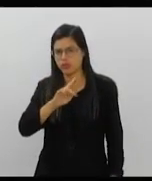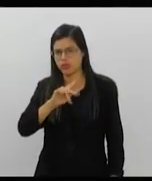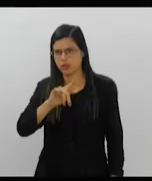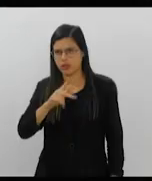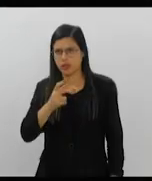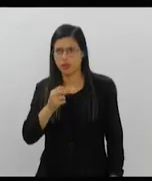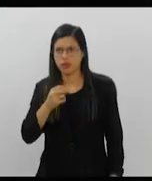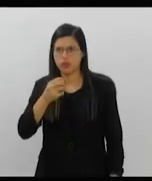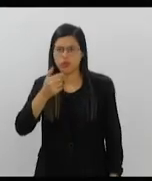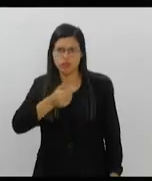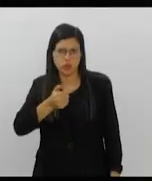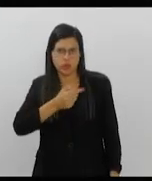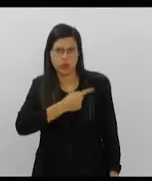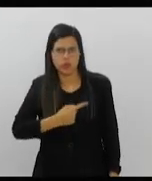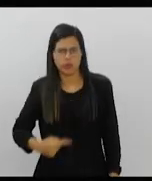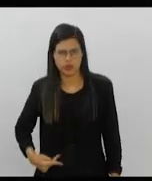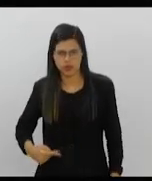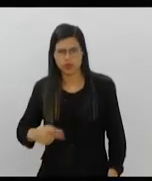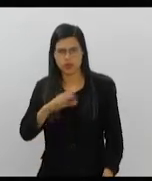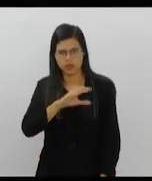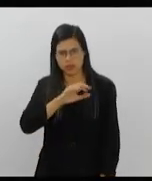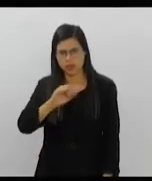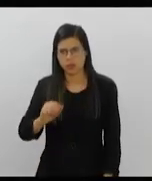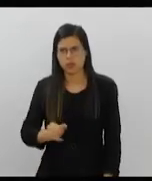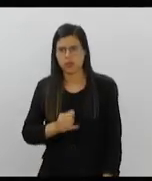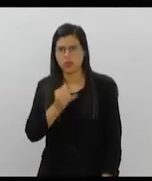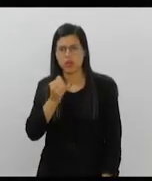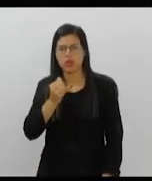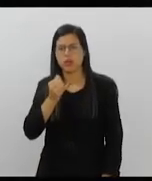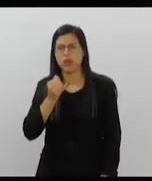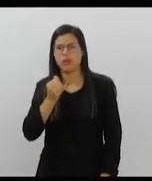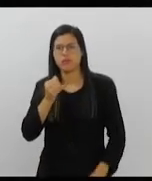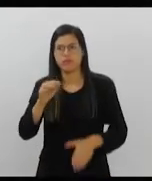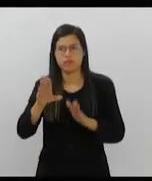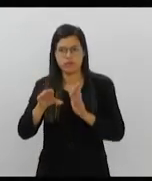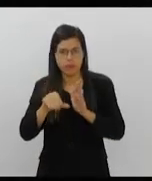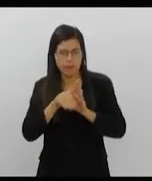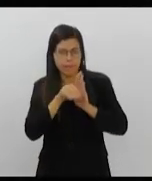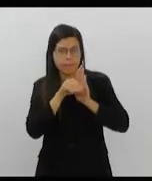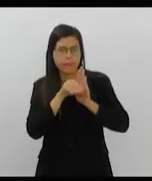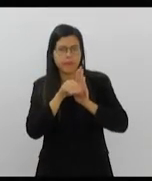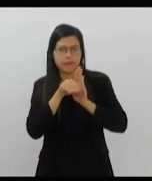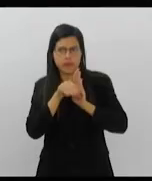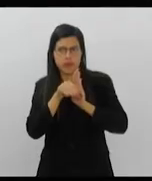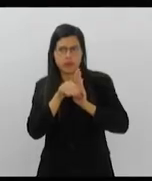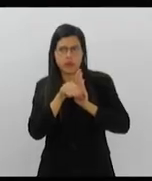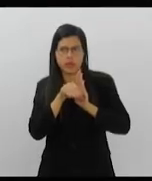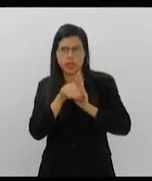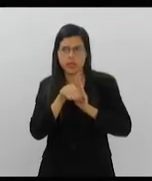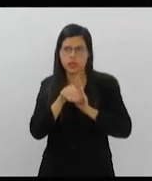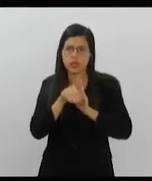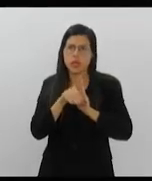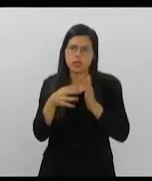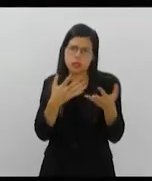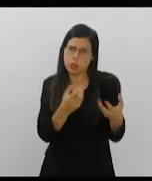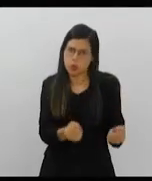vice-presidente da CCJ, acolheu uma tantas emendas e rejeitou outras.